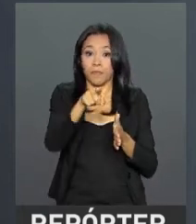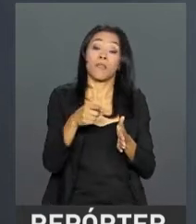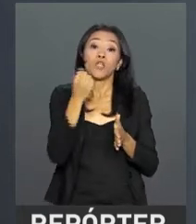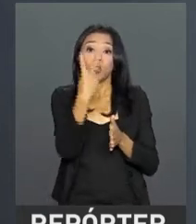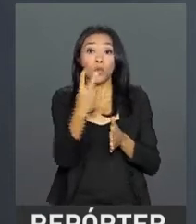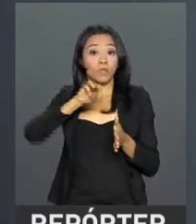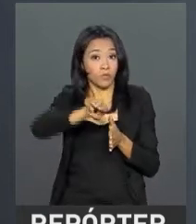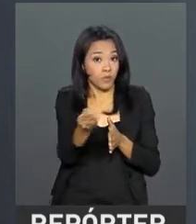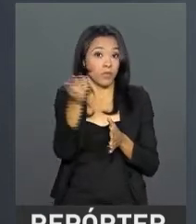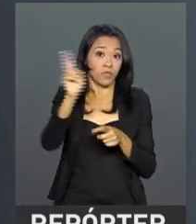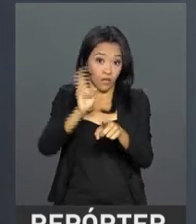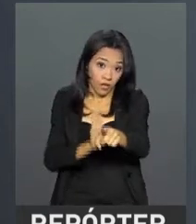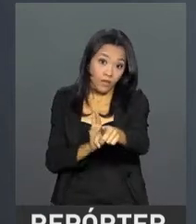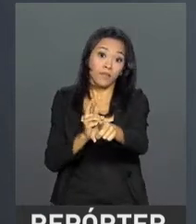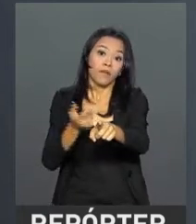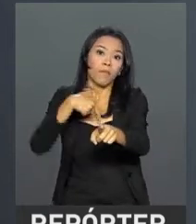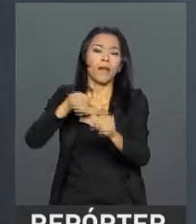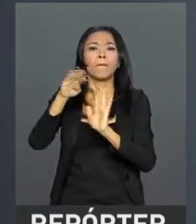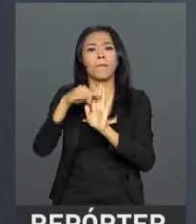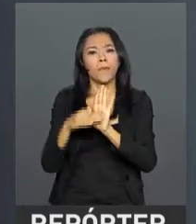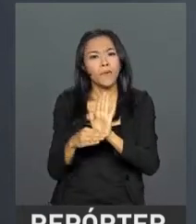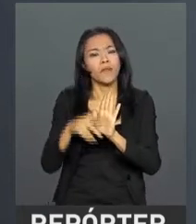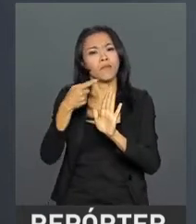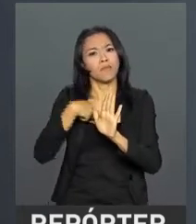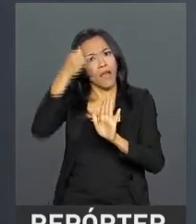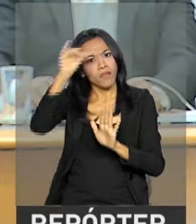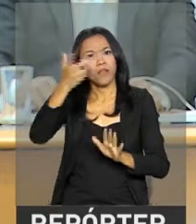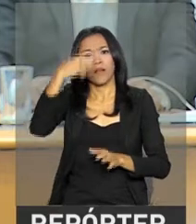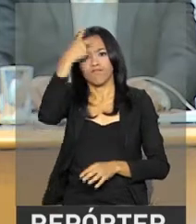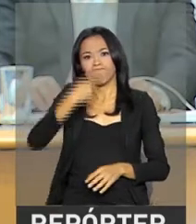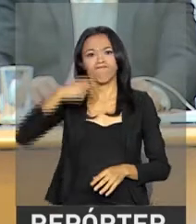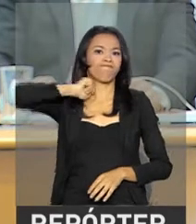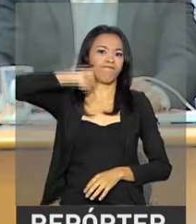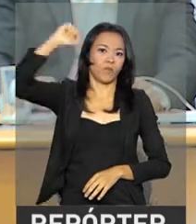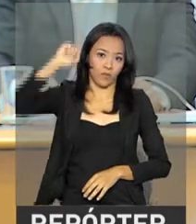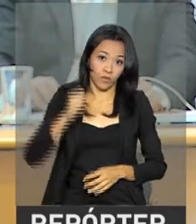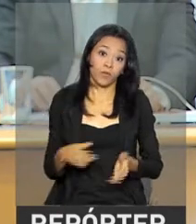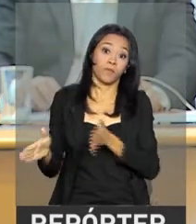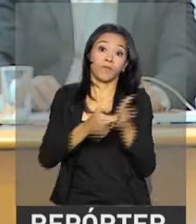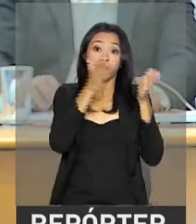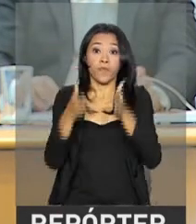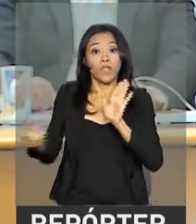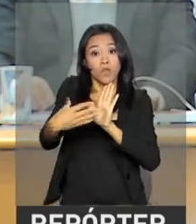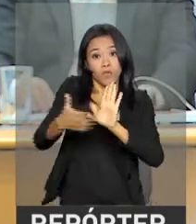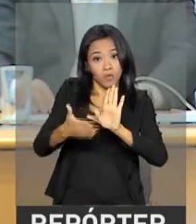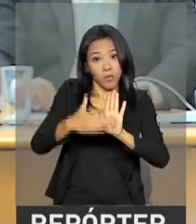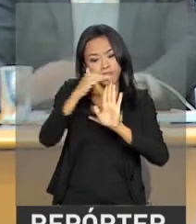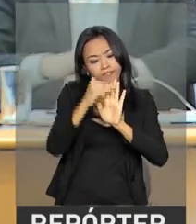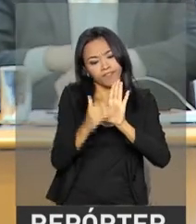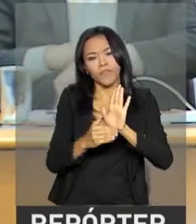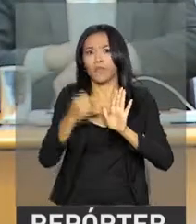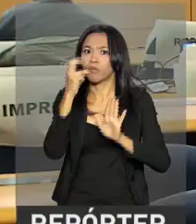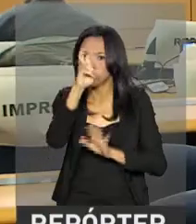de 2 milhões de reais para programas de prevenção ao suicídio. As novas medidas foram pactuadas após 5 meses